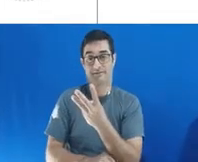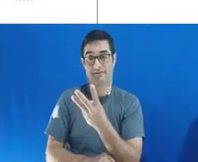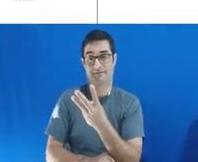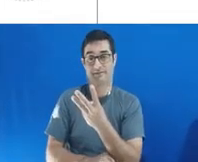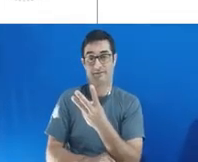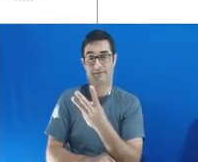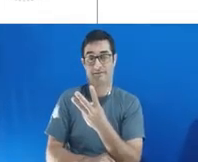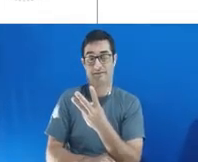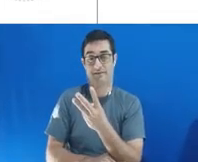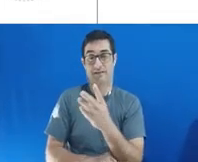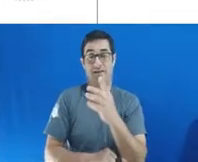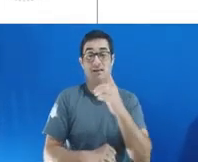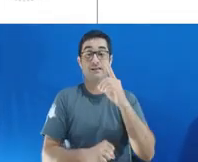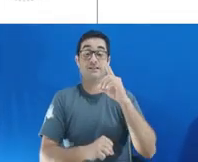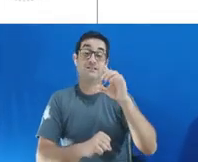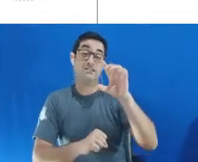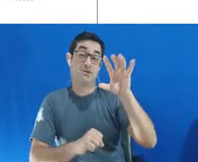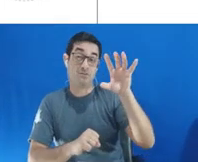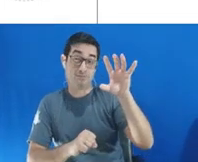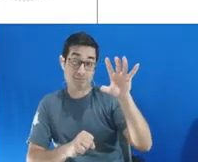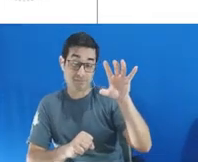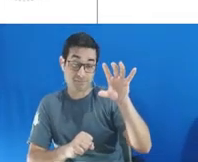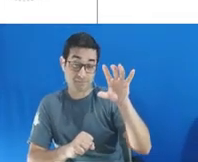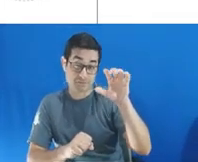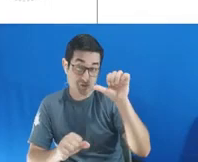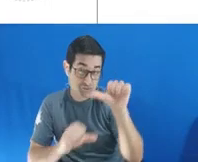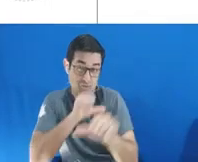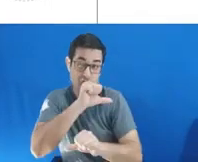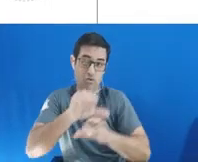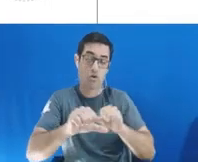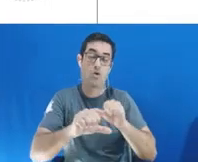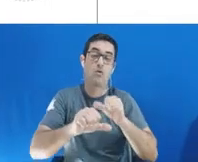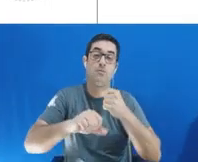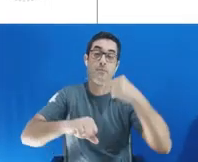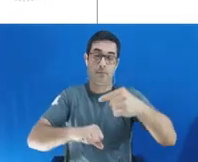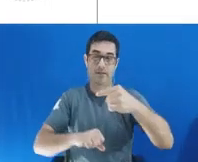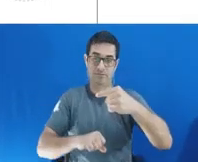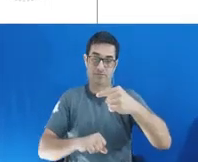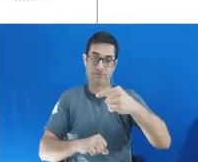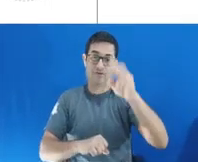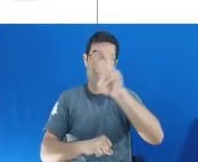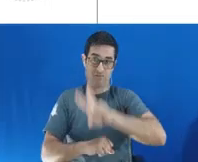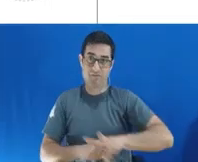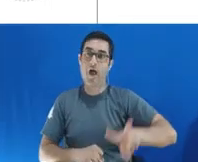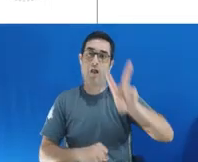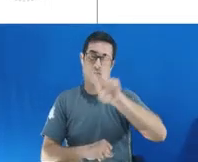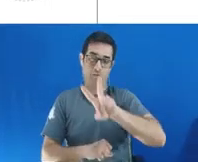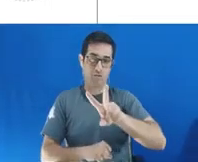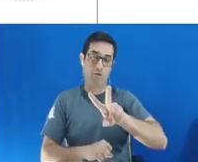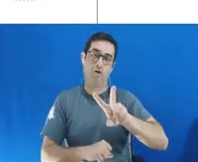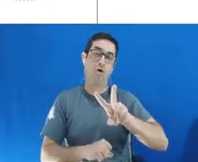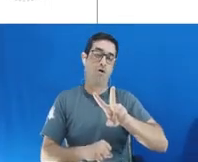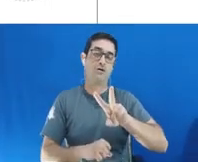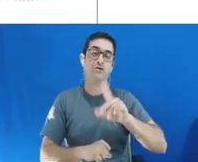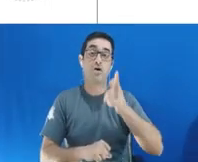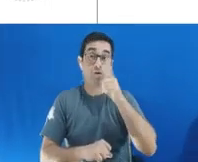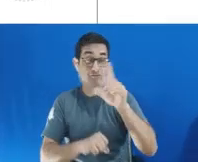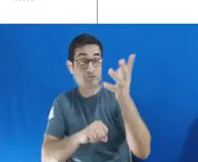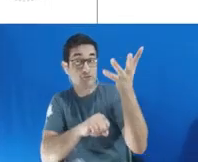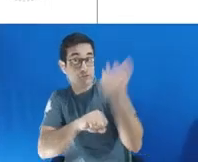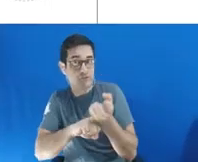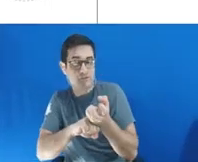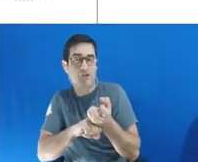Então, se eu pego o número atômico do sódio, que é 12, e diminuo um valor, eu vou chegar a um determinado valor de carga nuclear